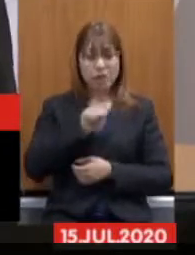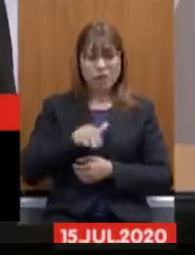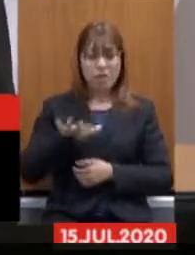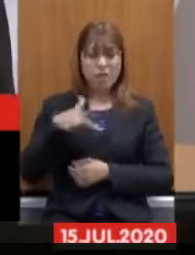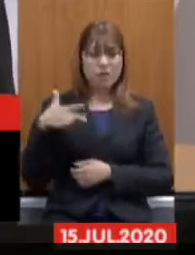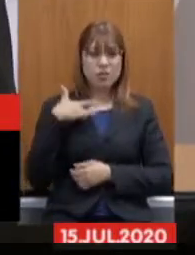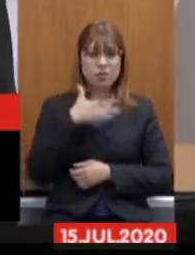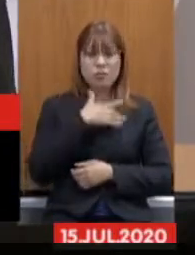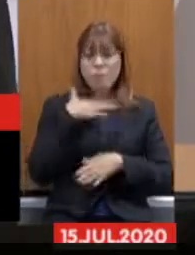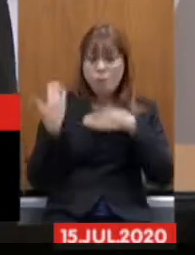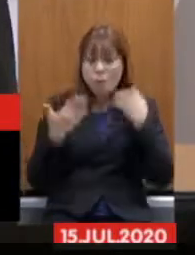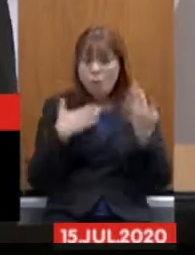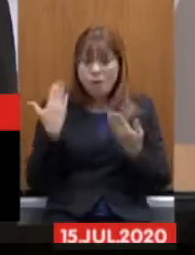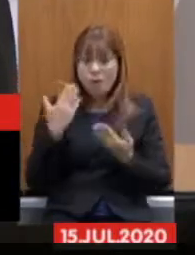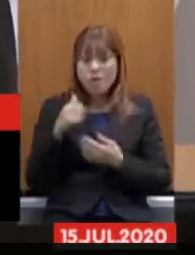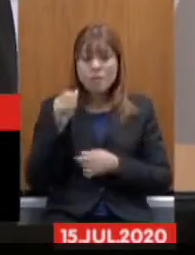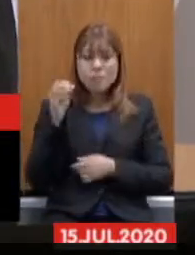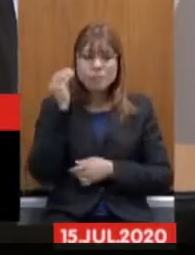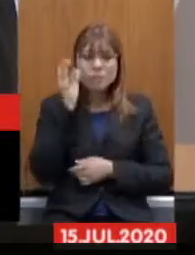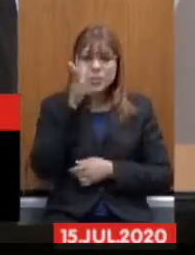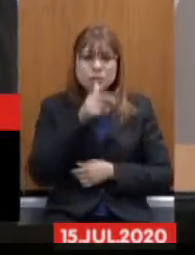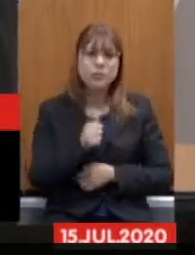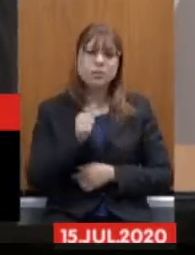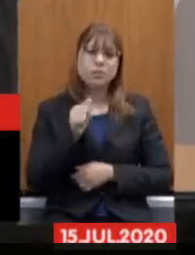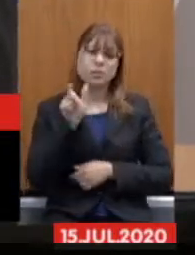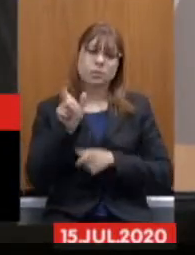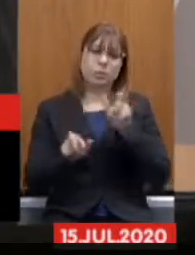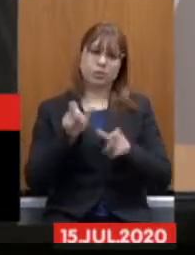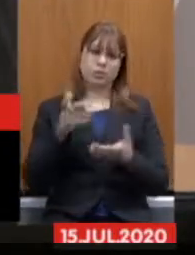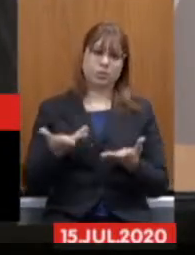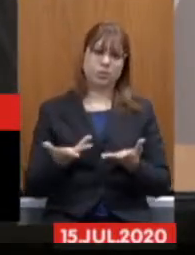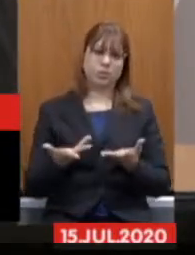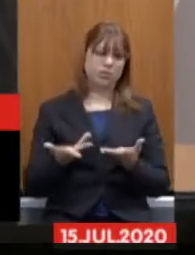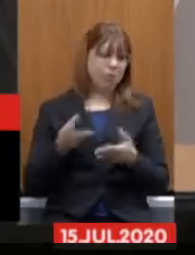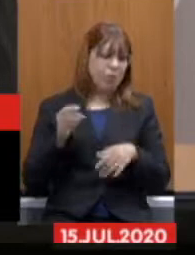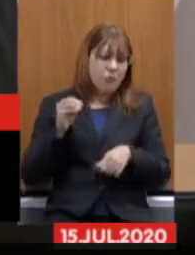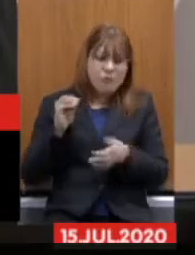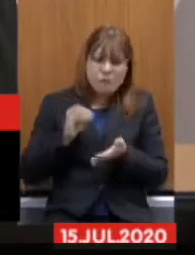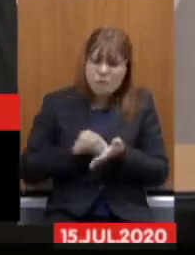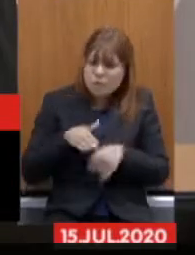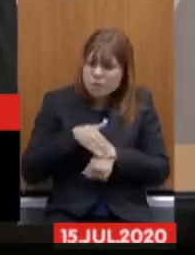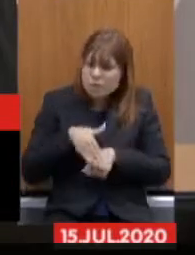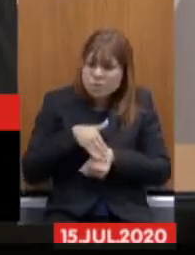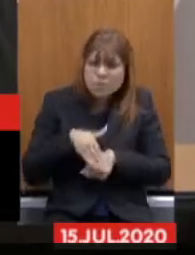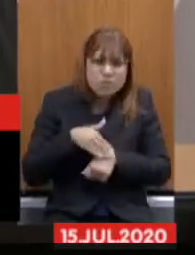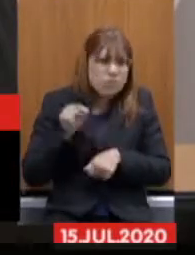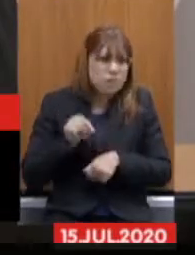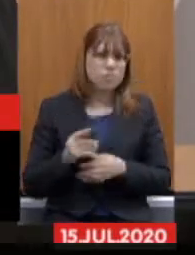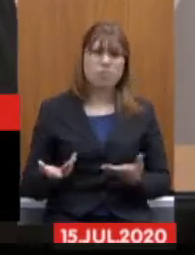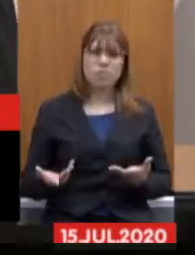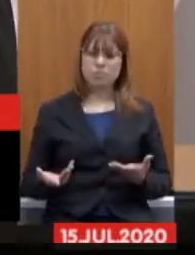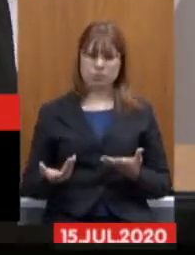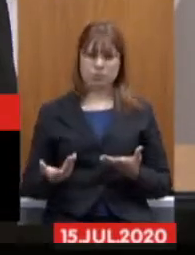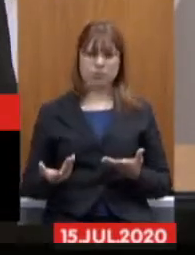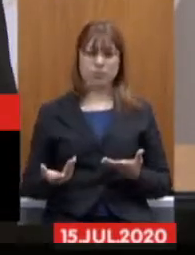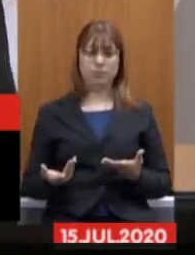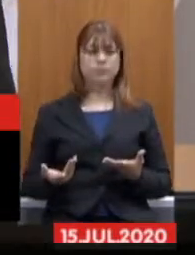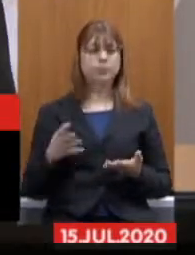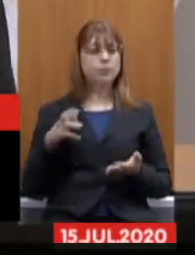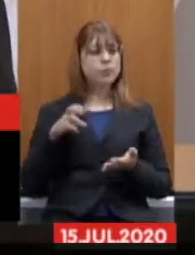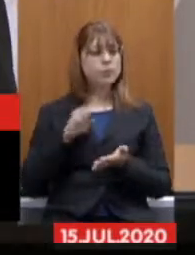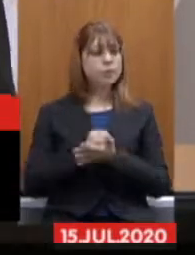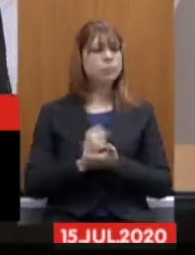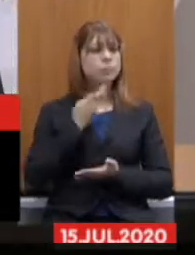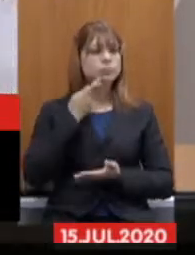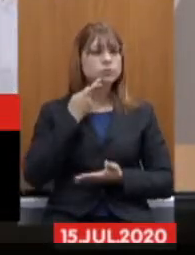então envio nesse período pede uma curiosidade de sensibilidade sem fim e eu queria registrar